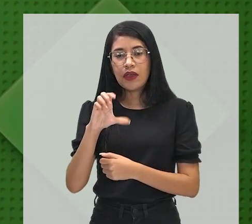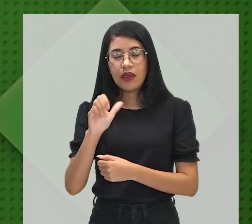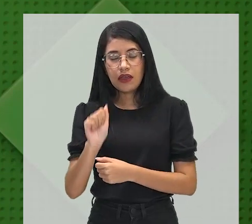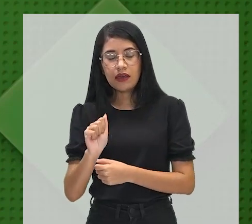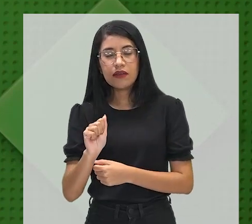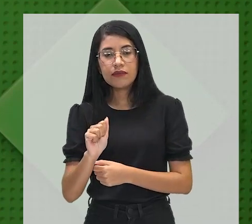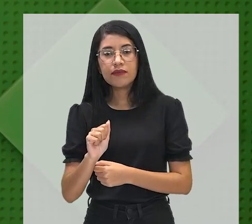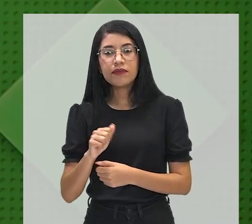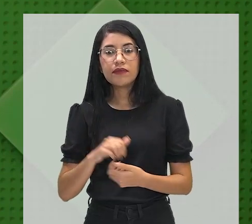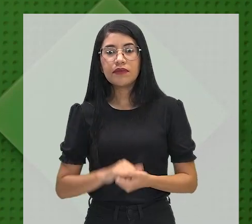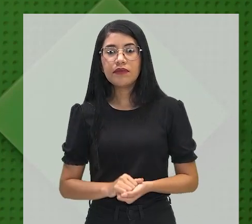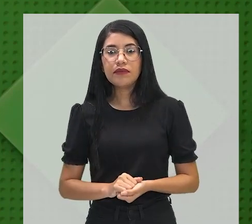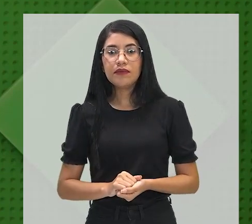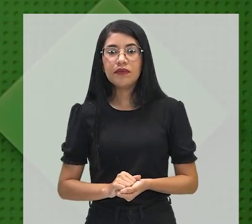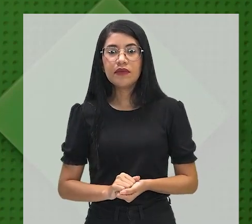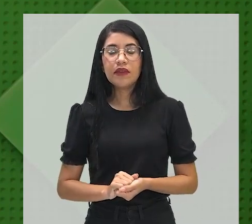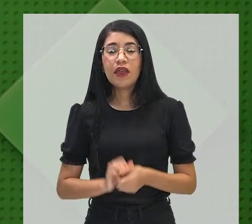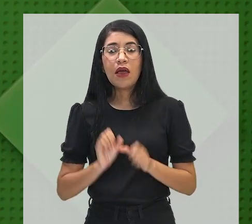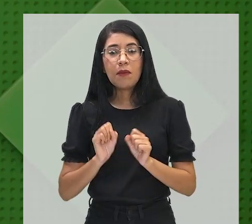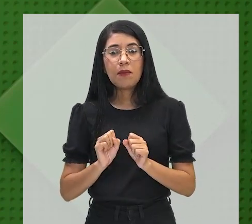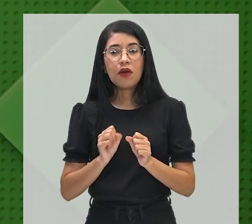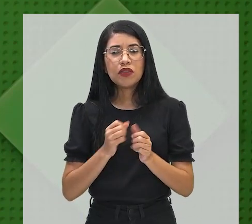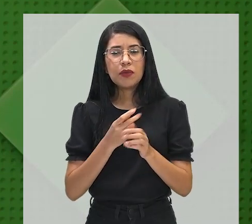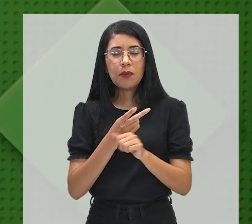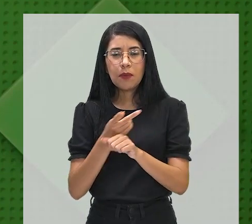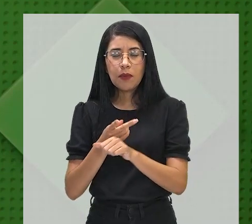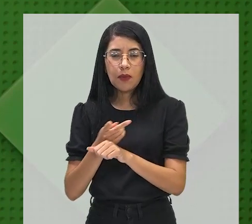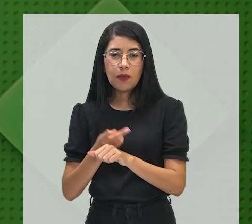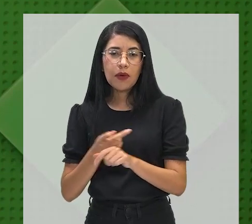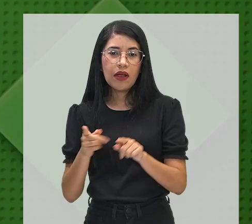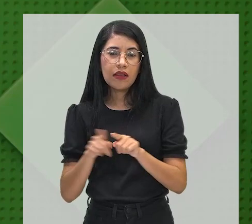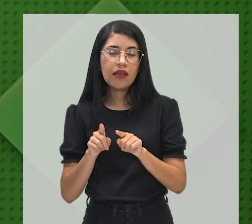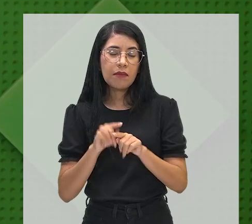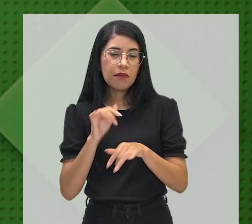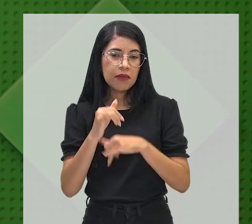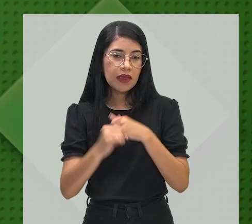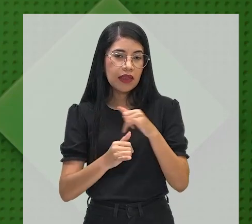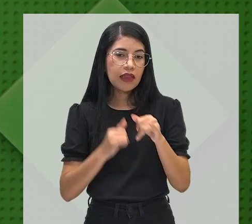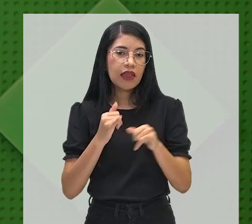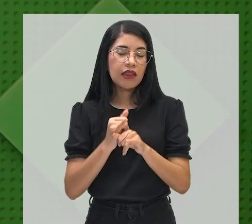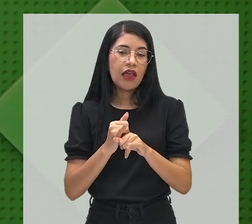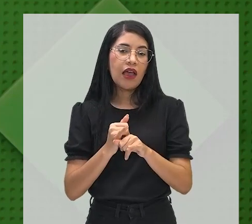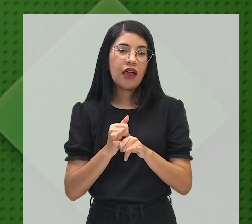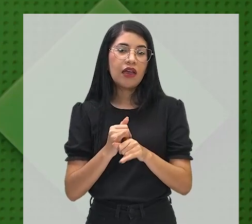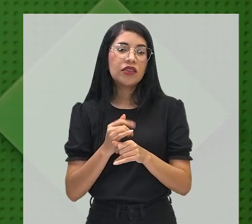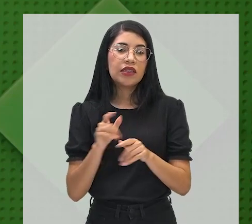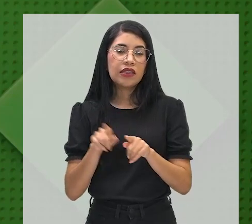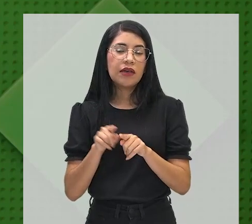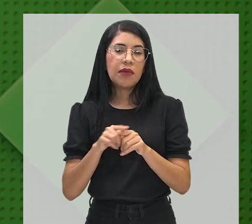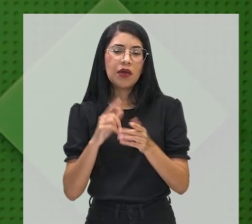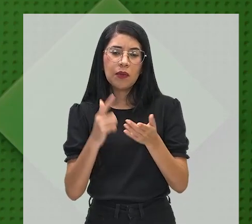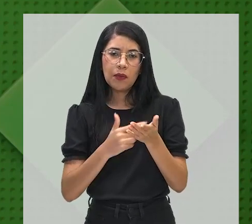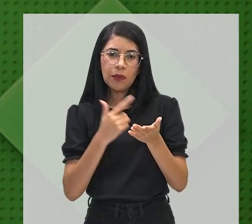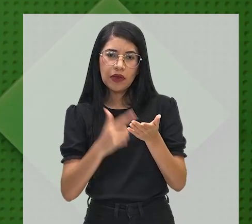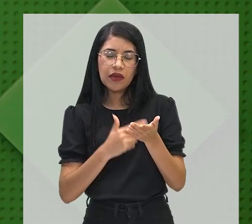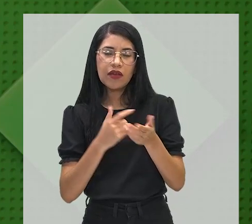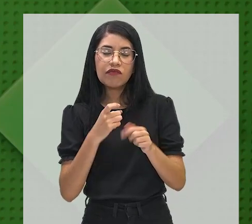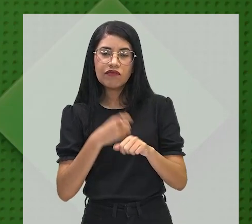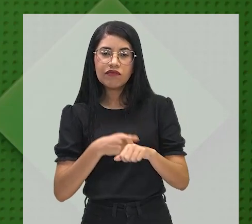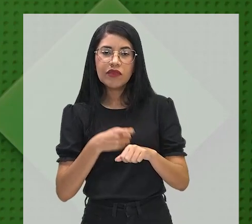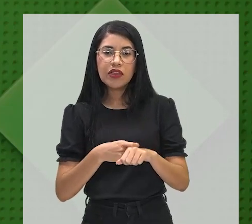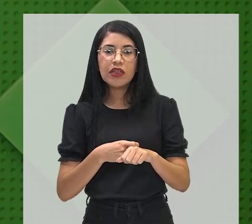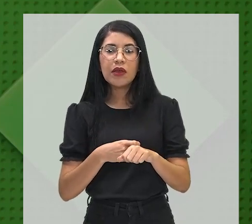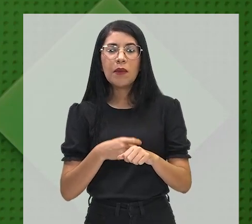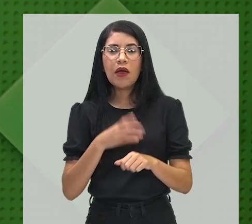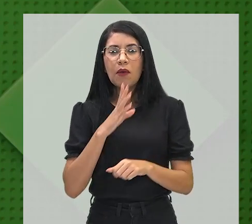da Criança e do Adolescente. Você pode buscar aí, né, até mesmo pela internet ou um exemplar físico, esse